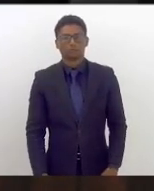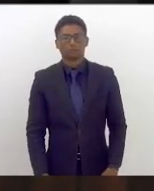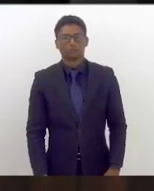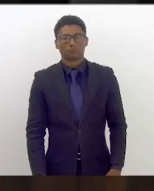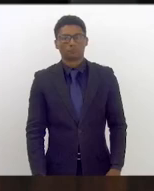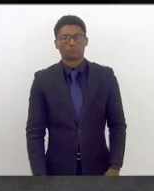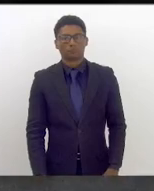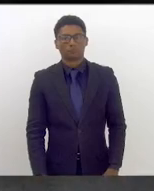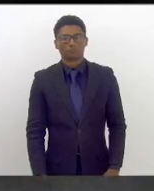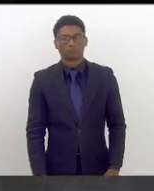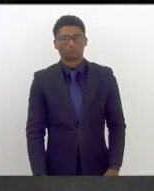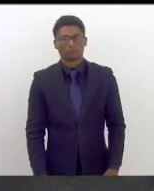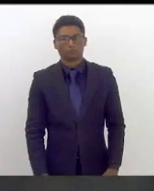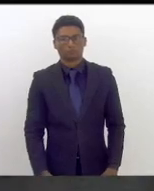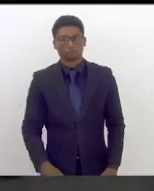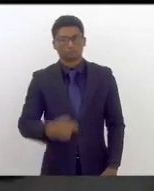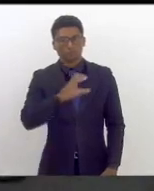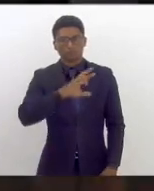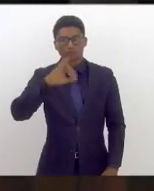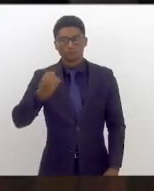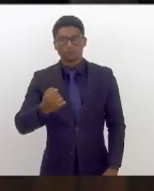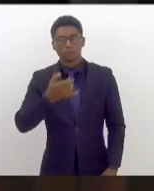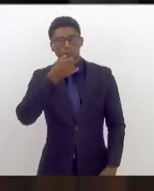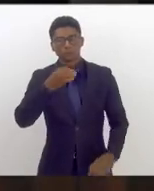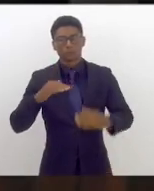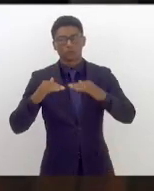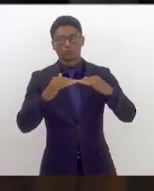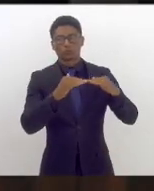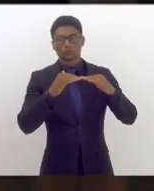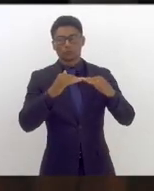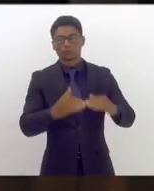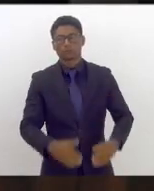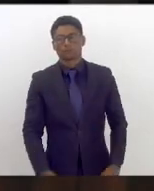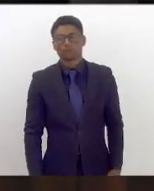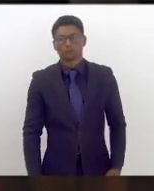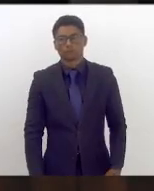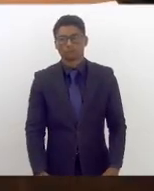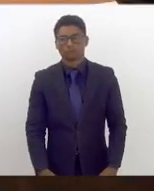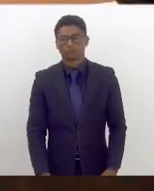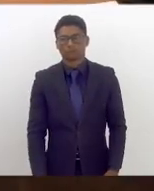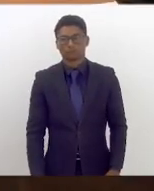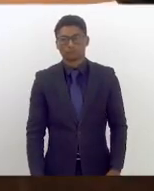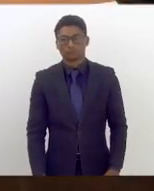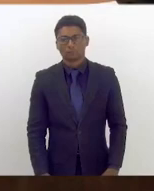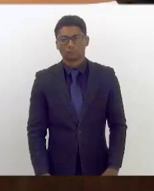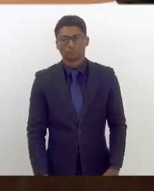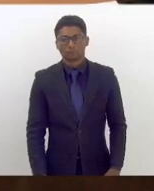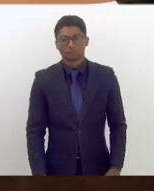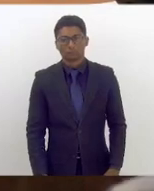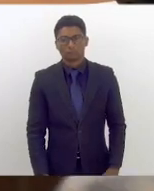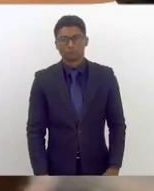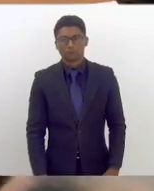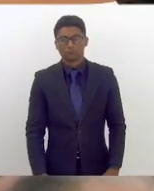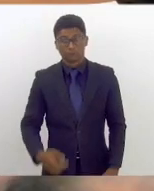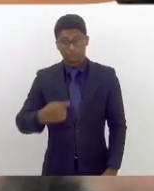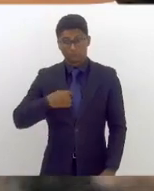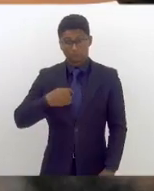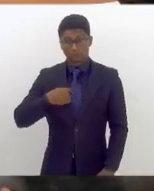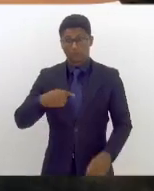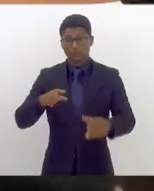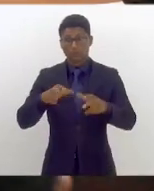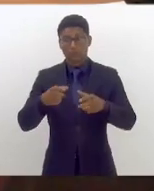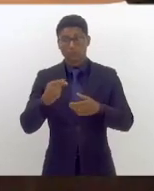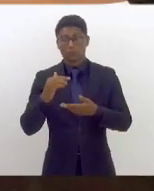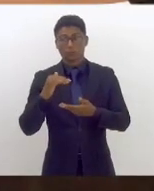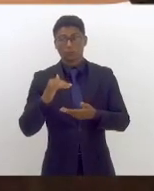favorável parecida ccj senhor presidente eu sou da Comissão da comissão de